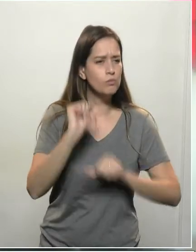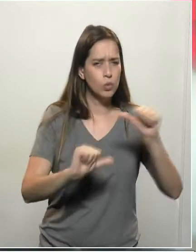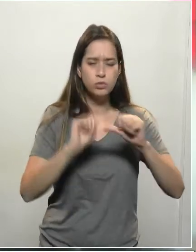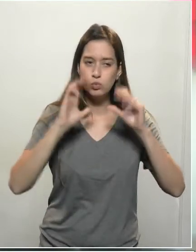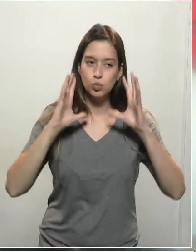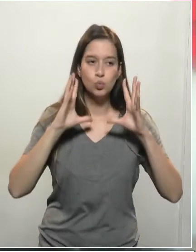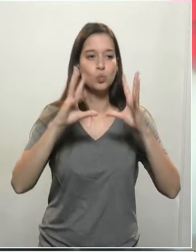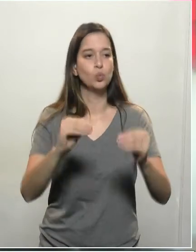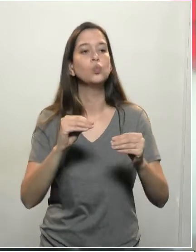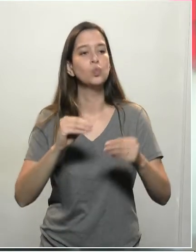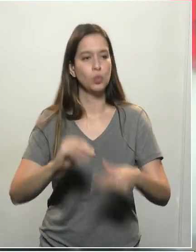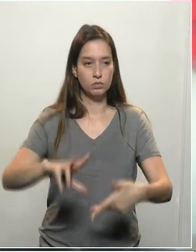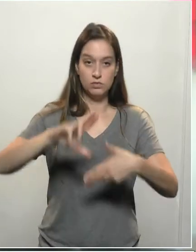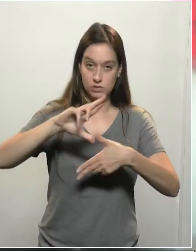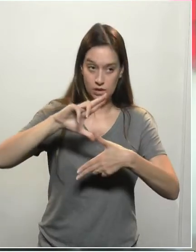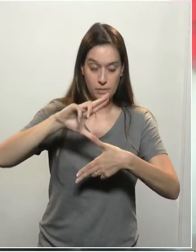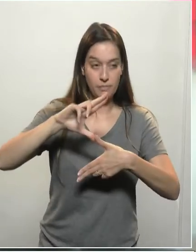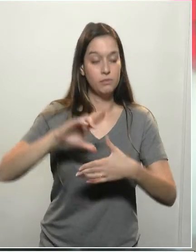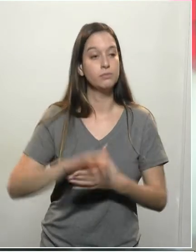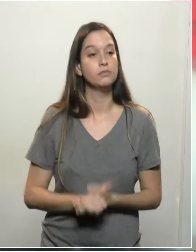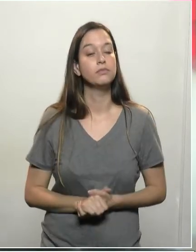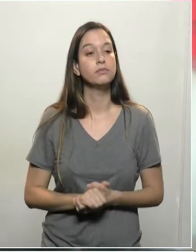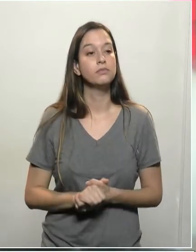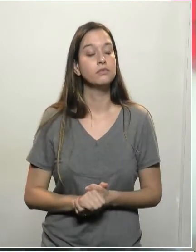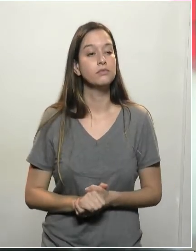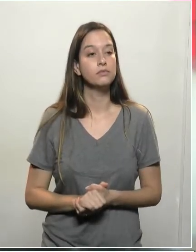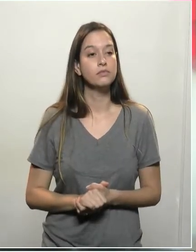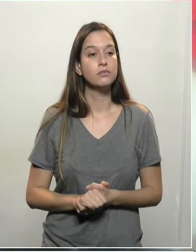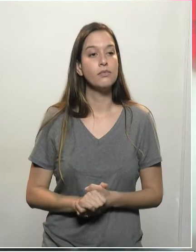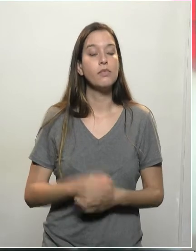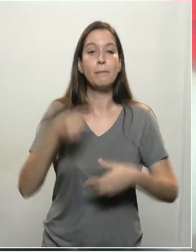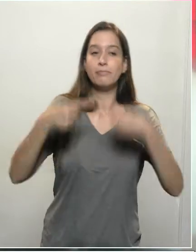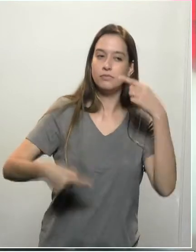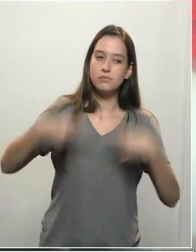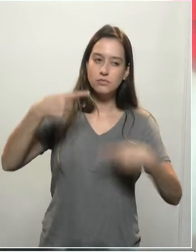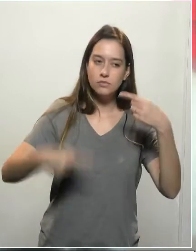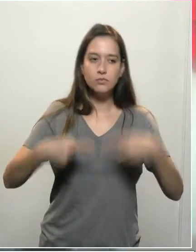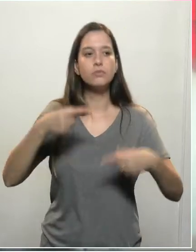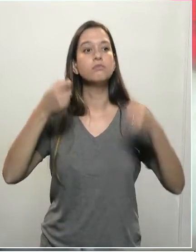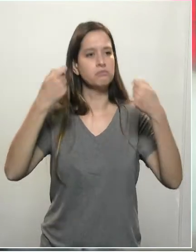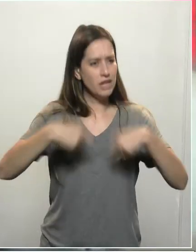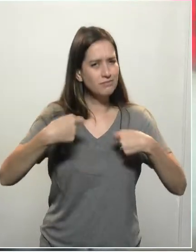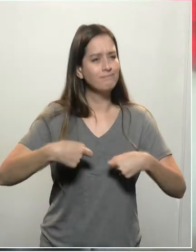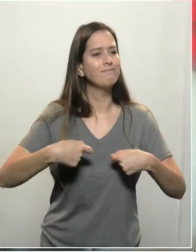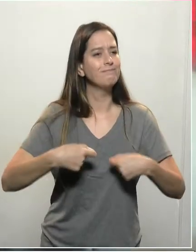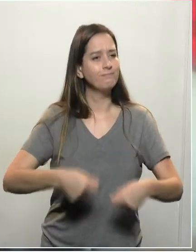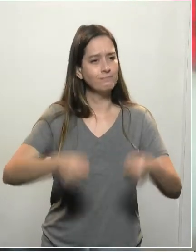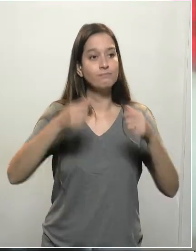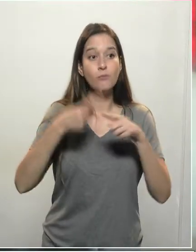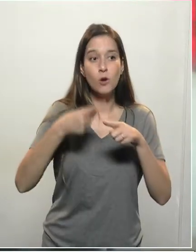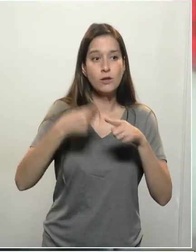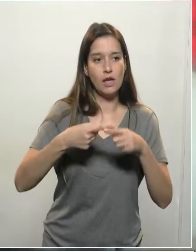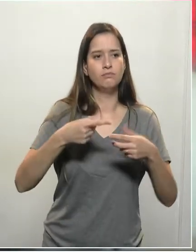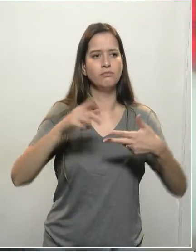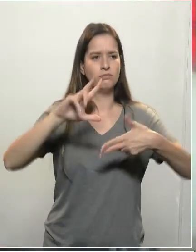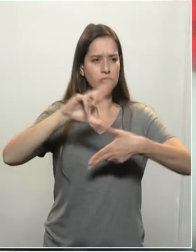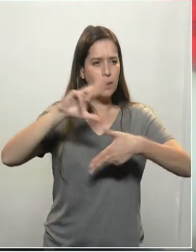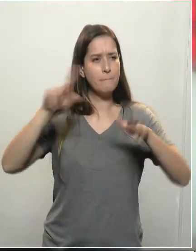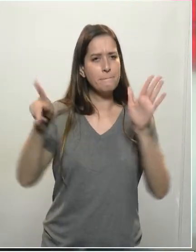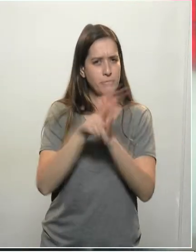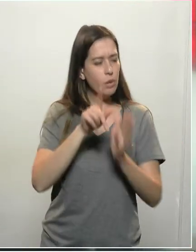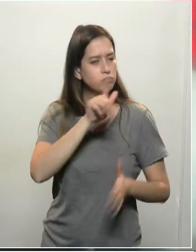Paranaense de Saneamento. E este debate necessário, porque a companhia não é do governo, a companhia é do Estado do